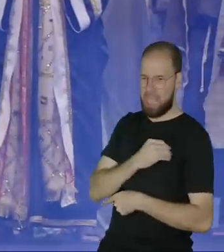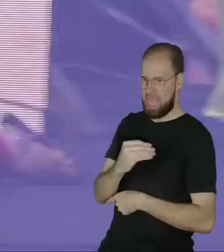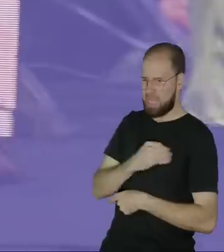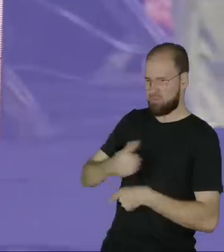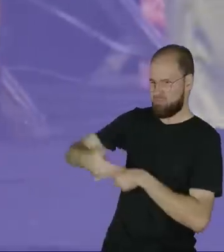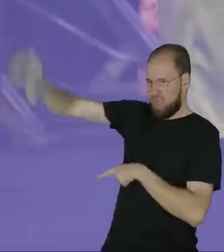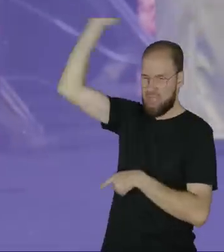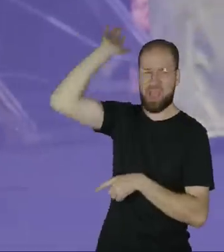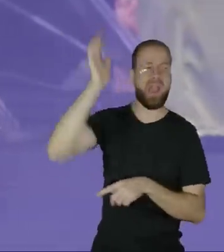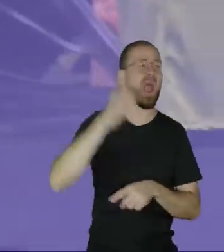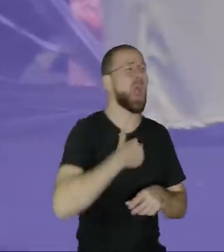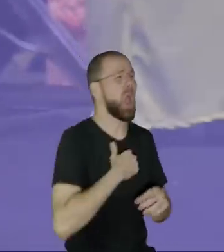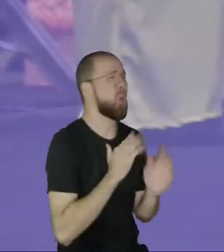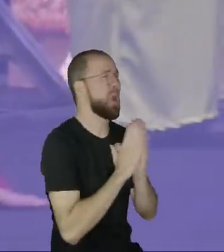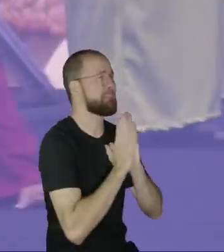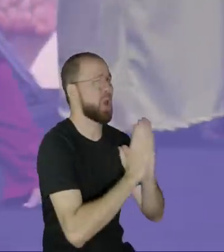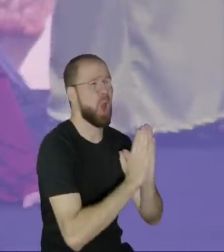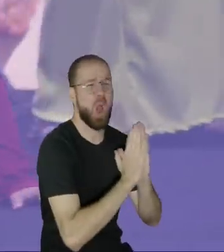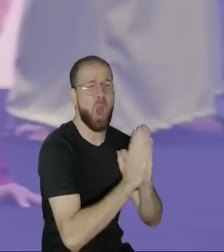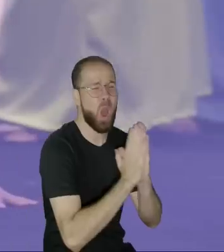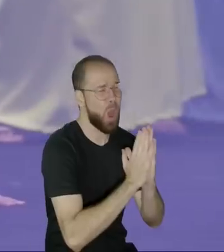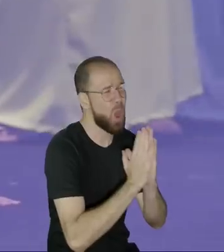Eu imploro.